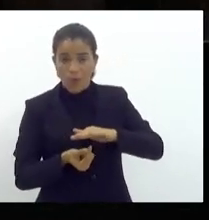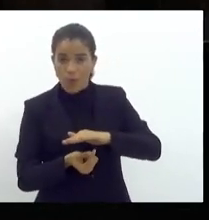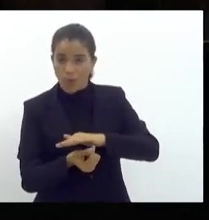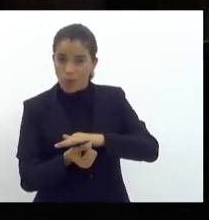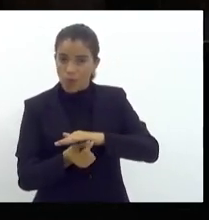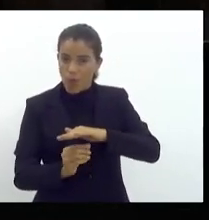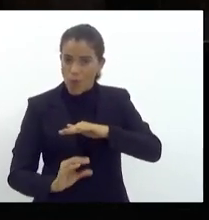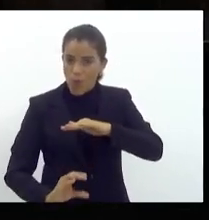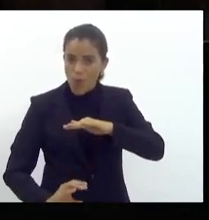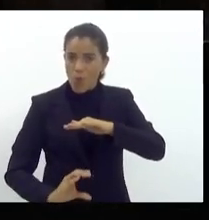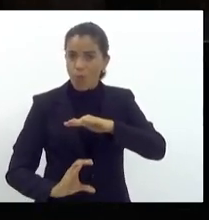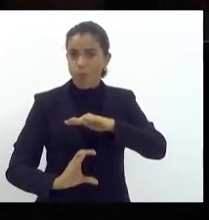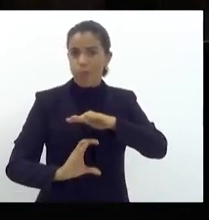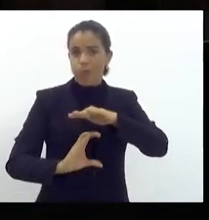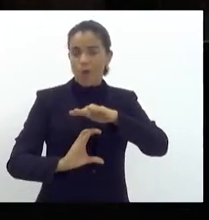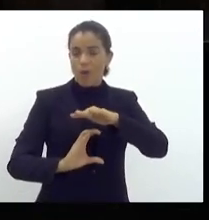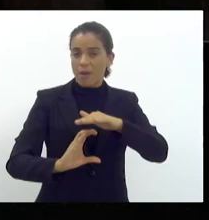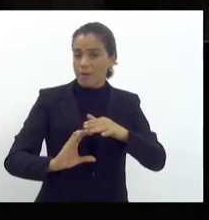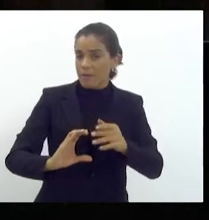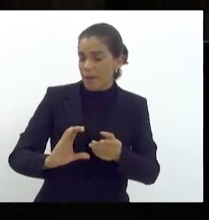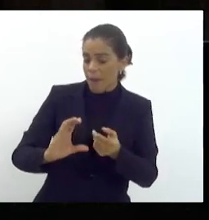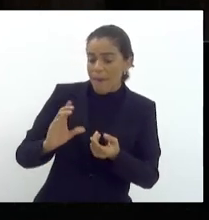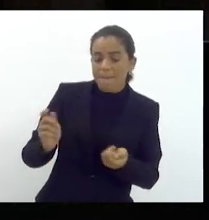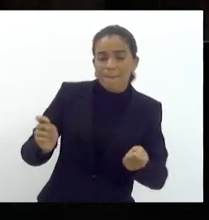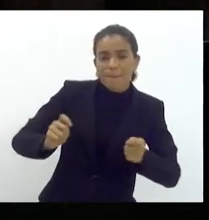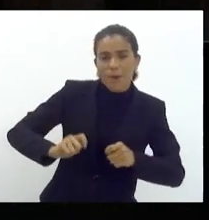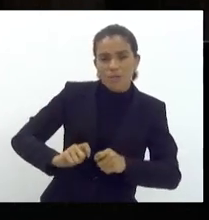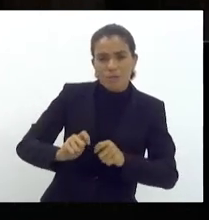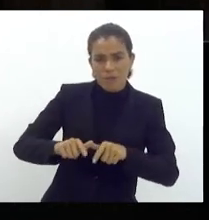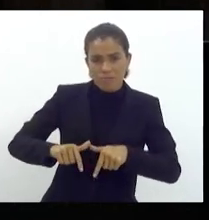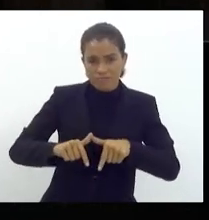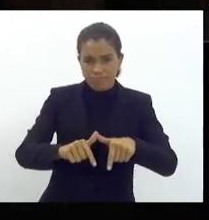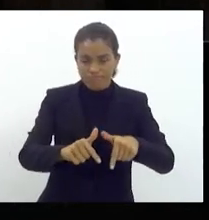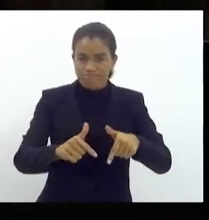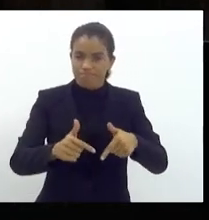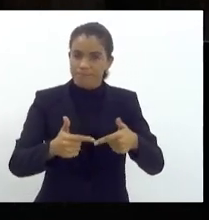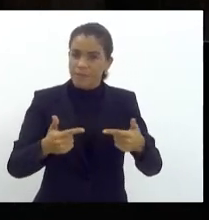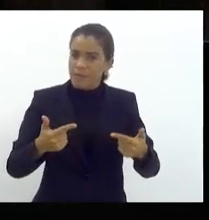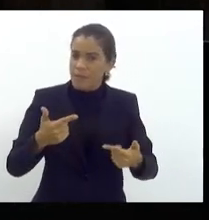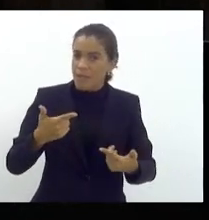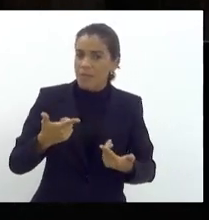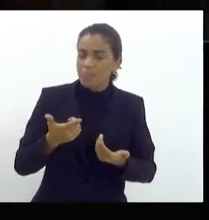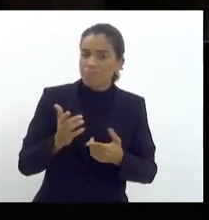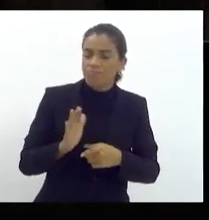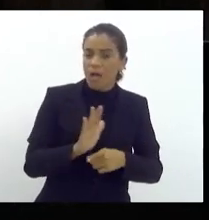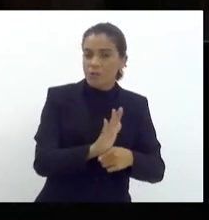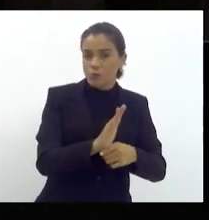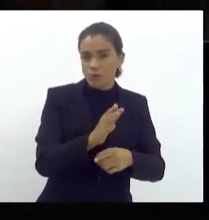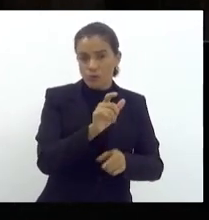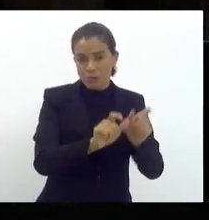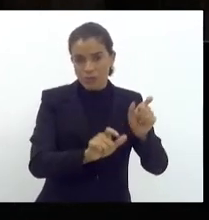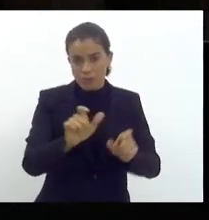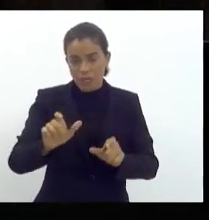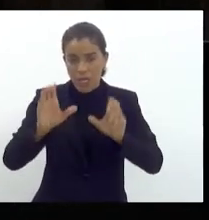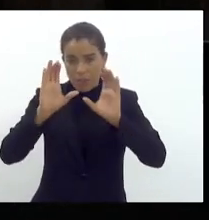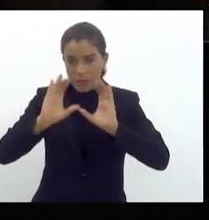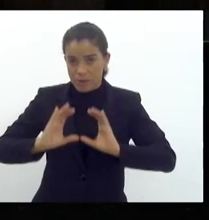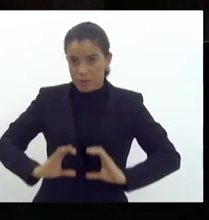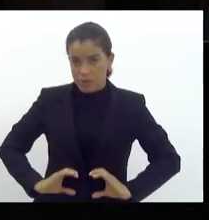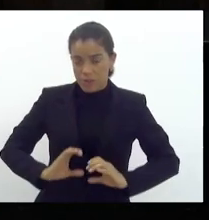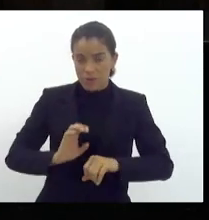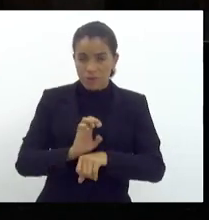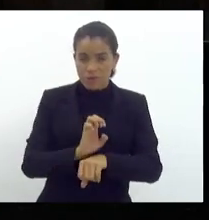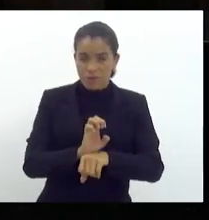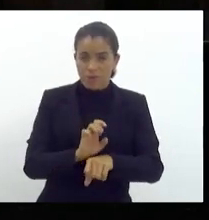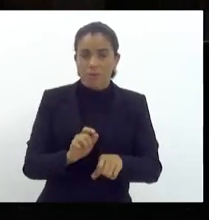alto volume de recursos e com possibilidade de executar ações profundo impacto na vida do cidadãos e dos cidadãos do nosso estado